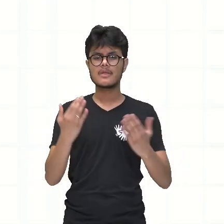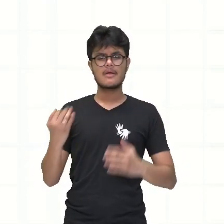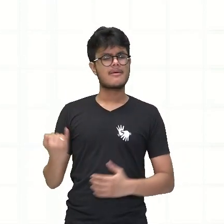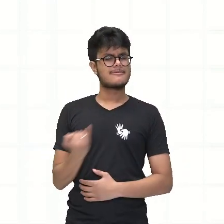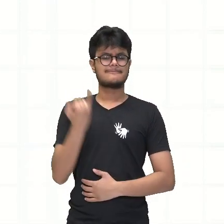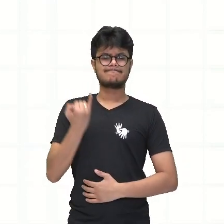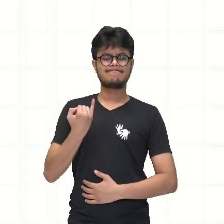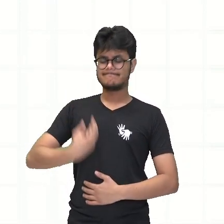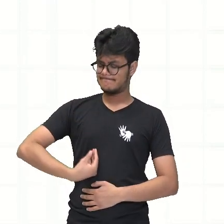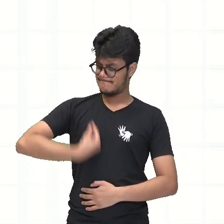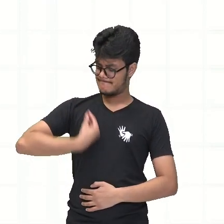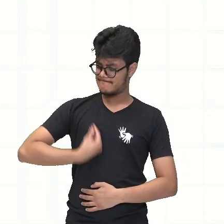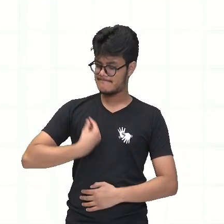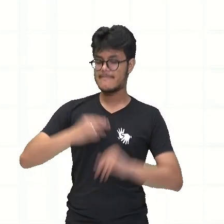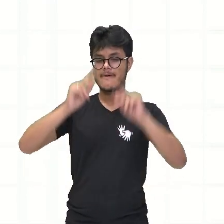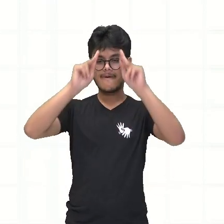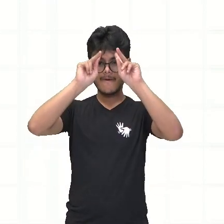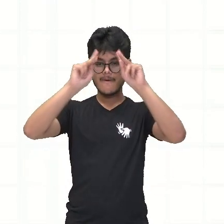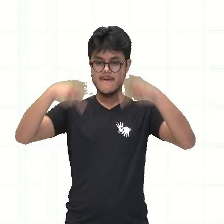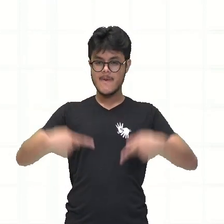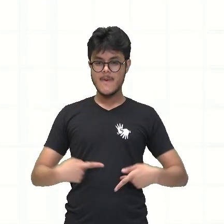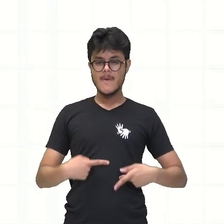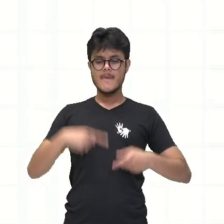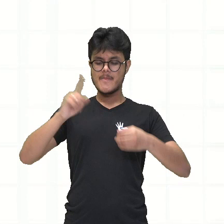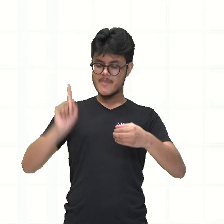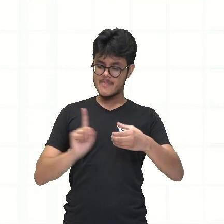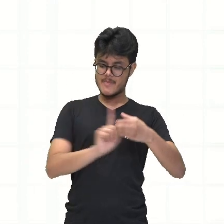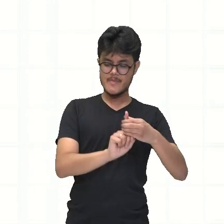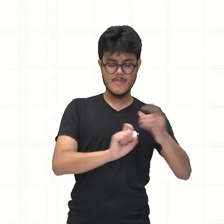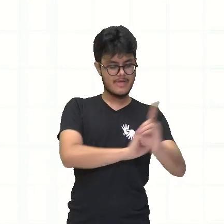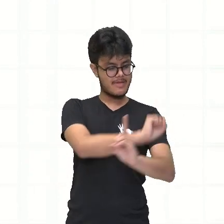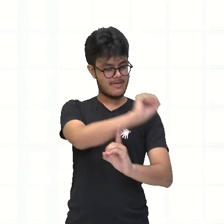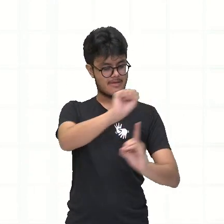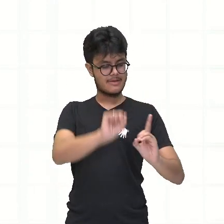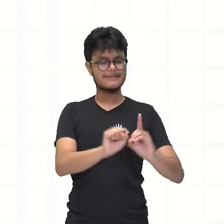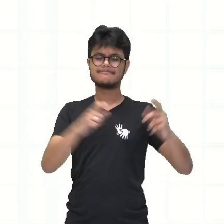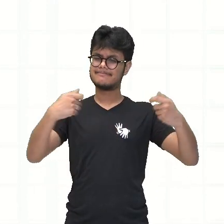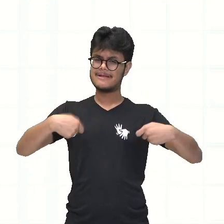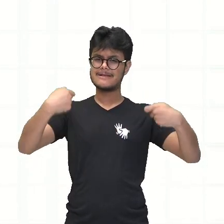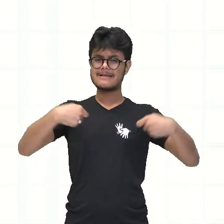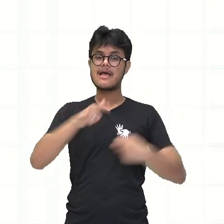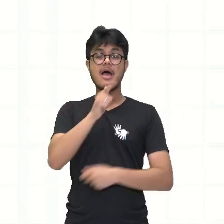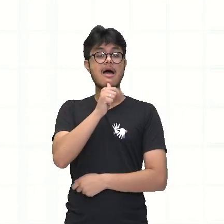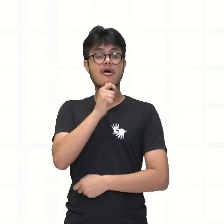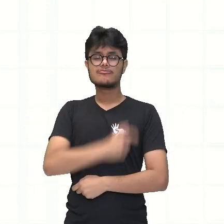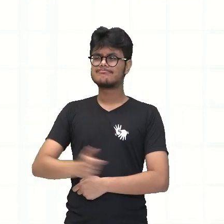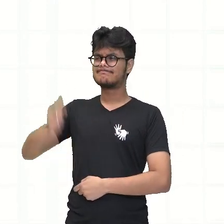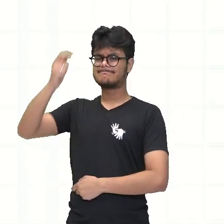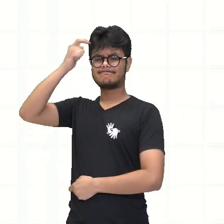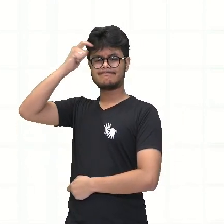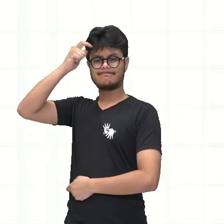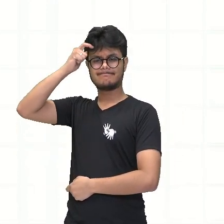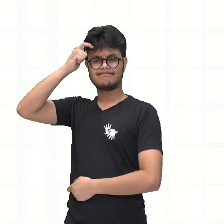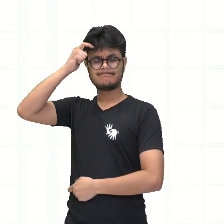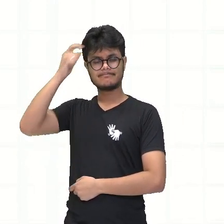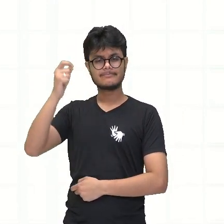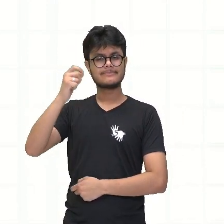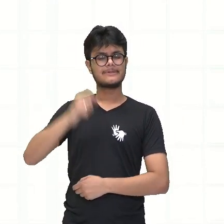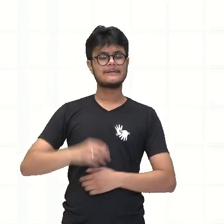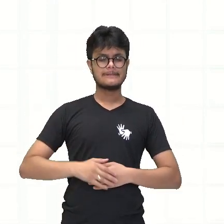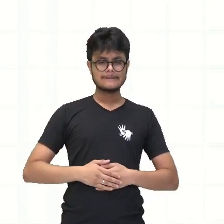estava dizendo, que seja um uso sustentável, porque ela